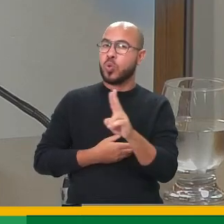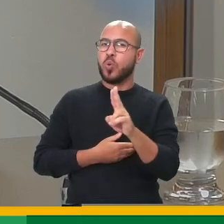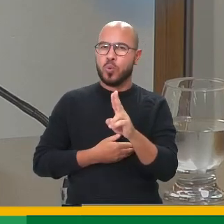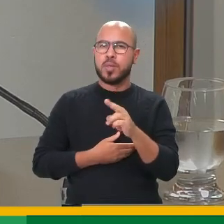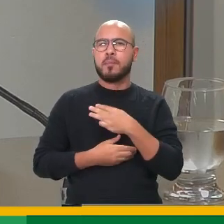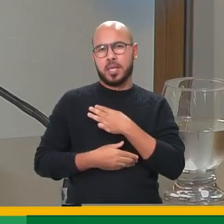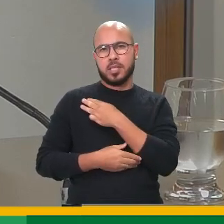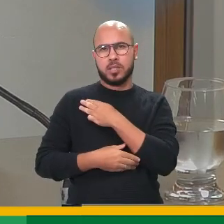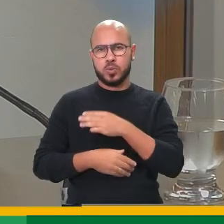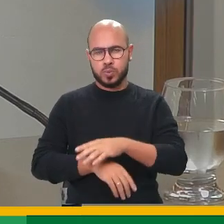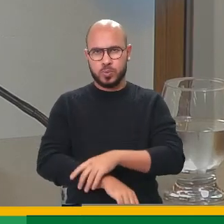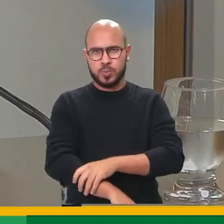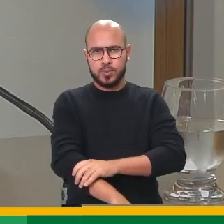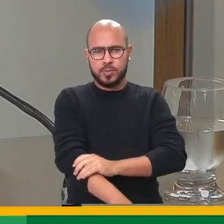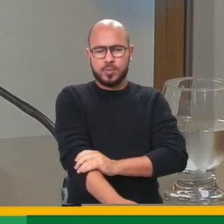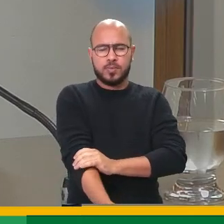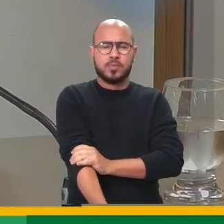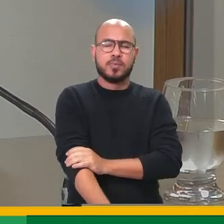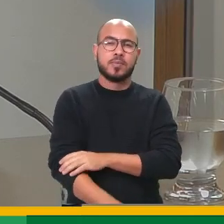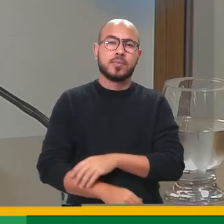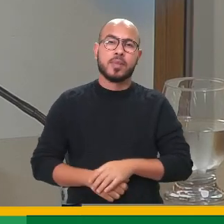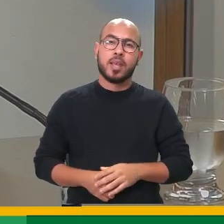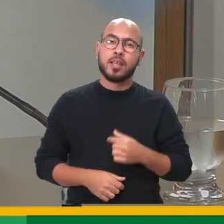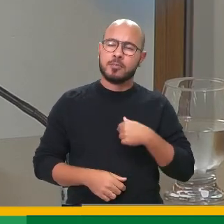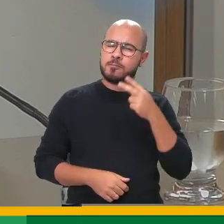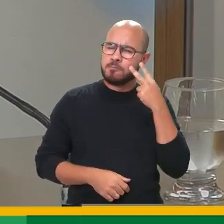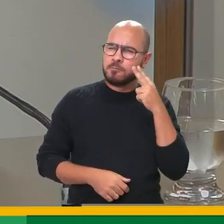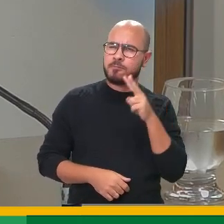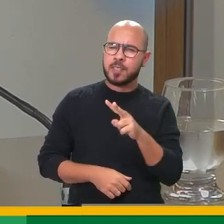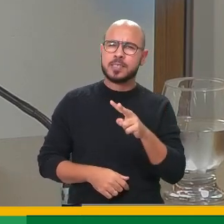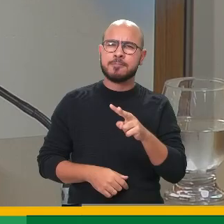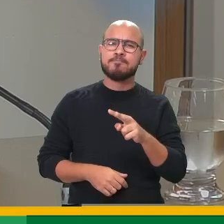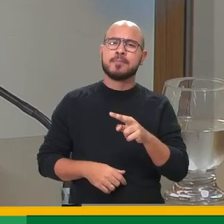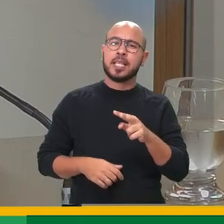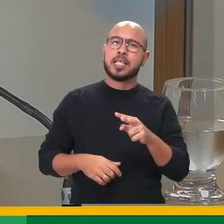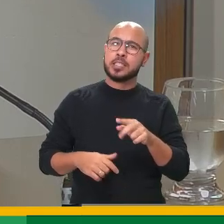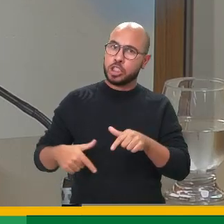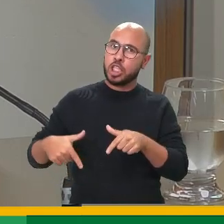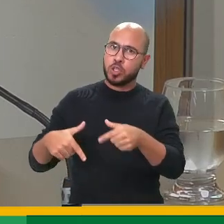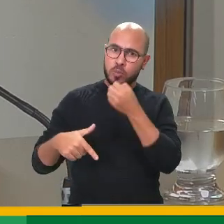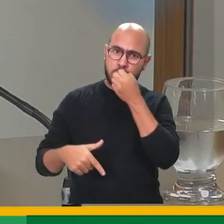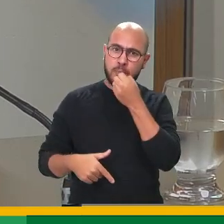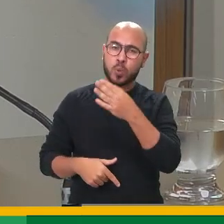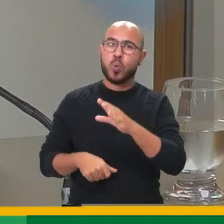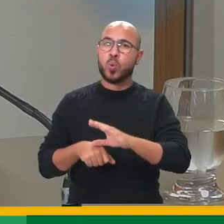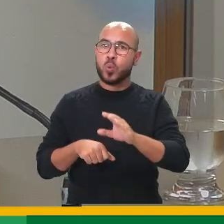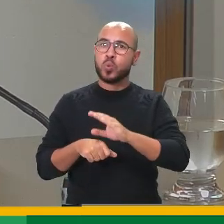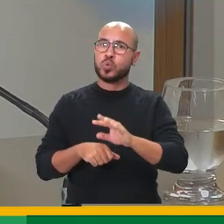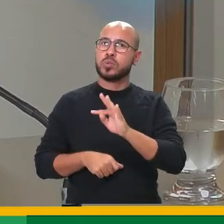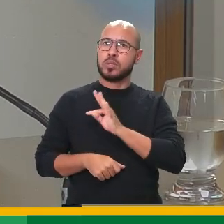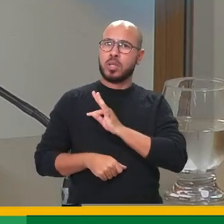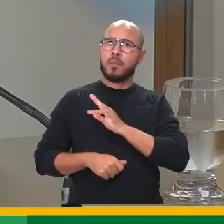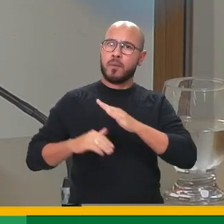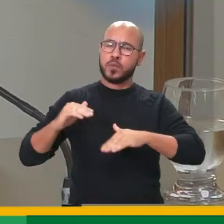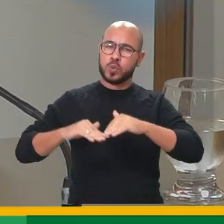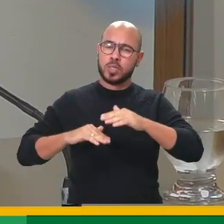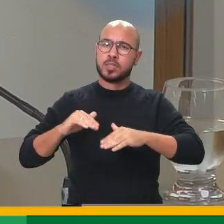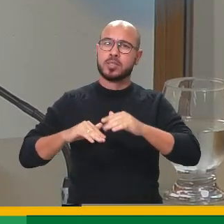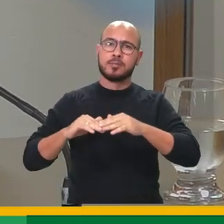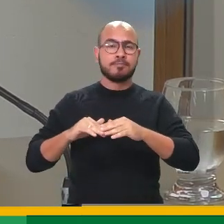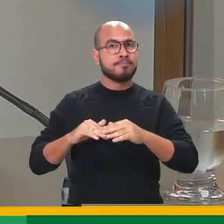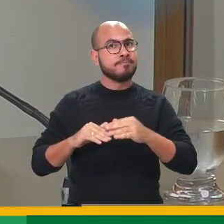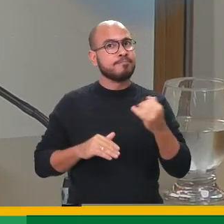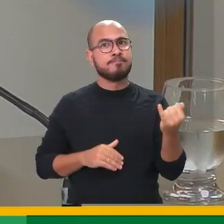alternativa que eu vejo por exemplo Presidente o curso técnico profissionalizante um grande mecanismo de realmente é